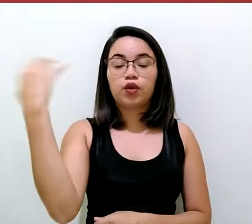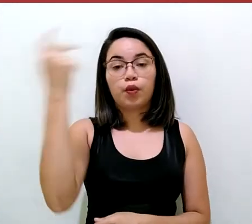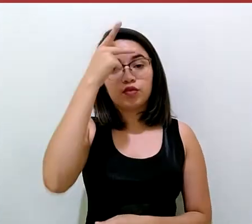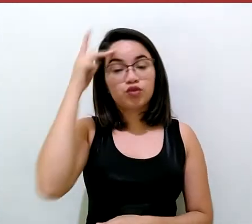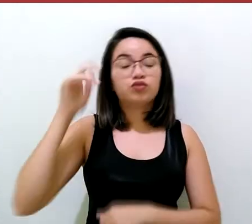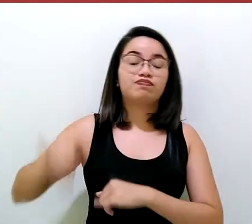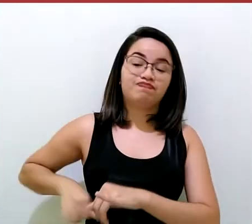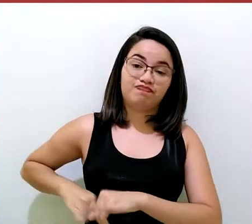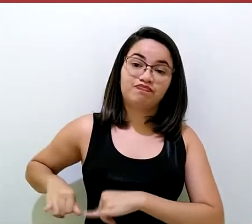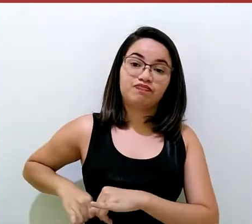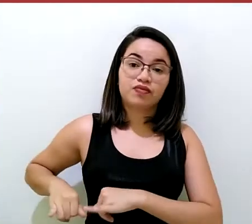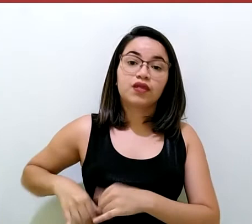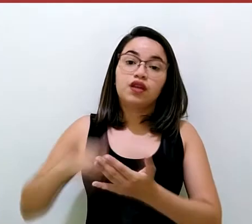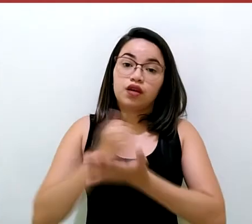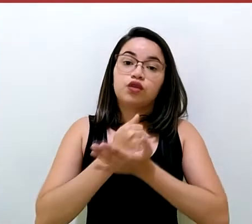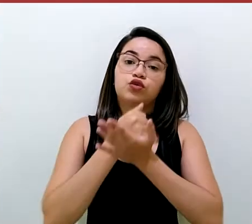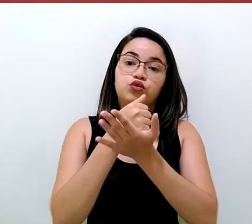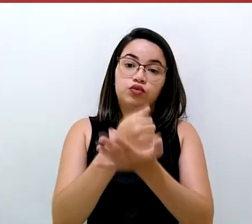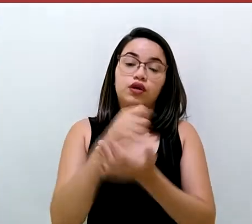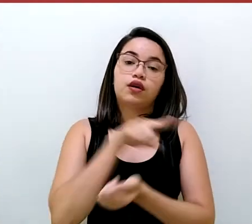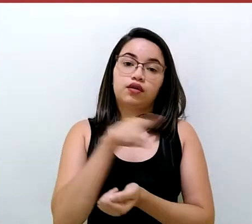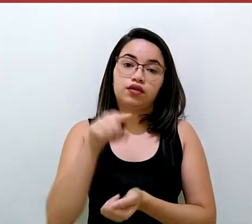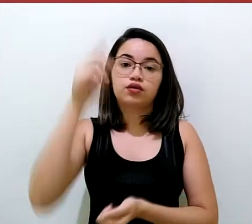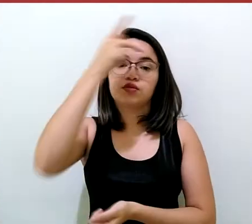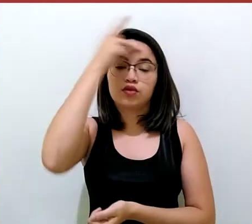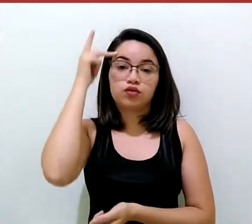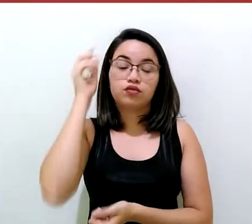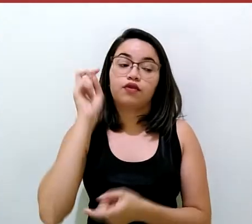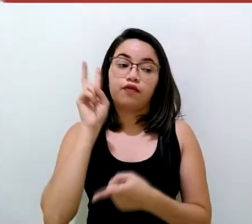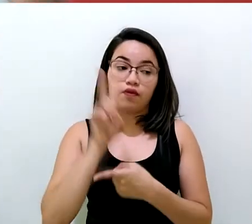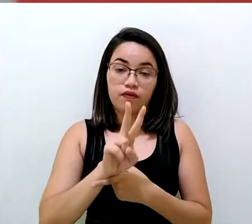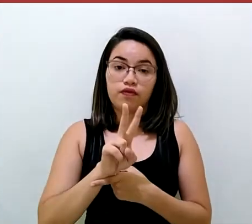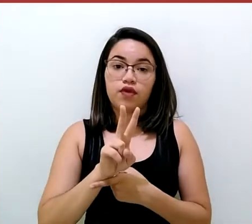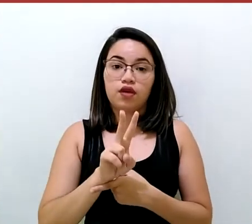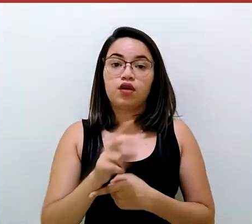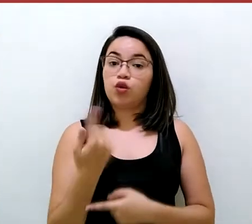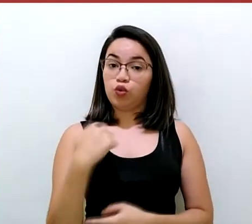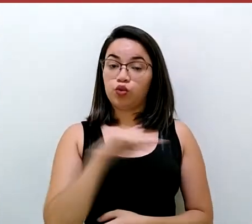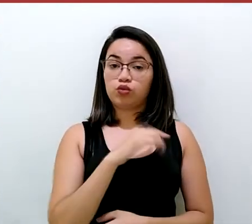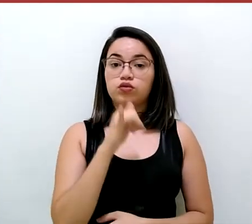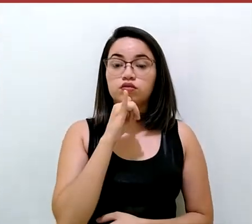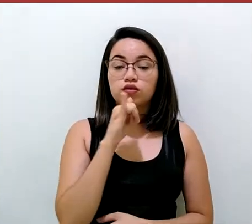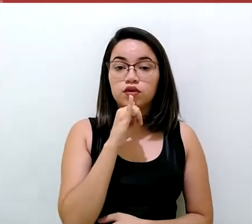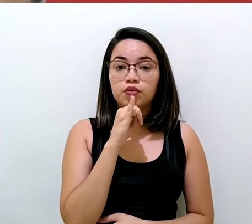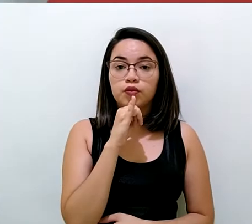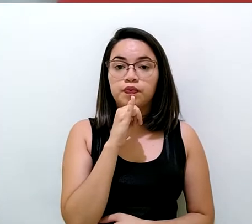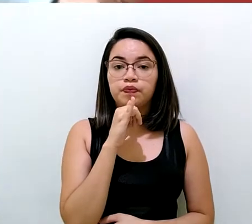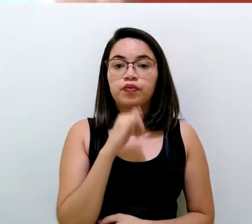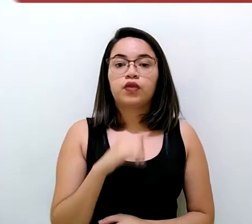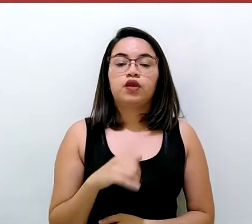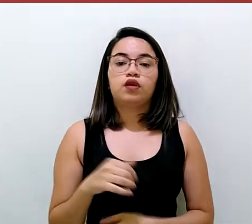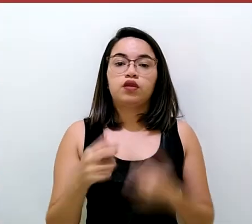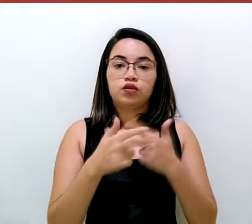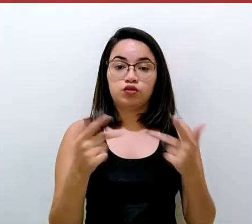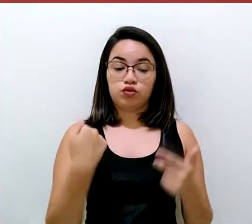que estão sofrendo e a ajudarem essas pessoas. Eles vão ver isso no nosso exemplo e